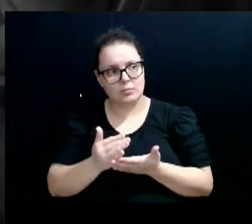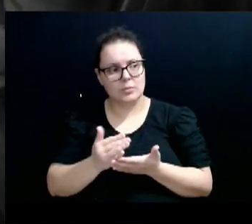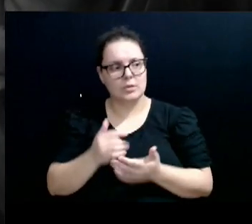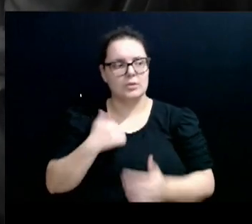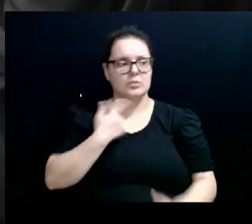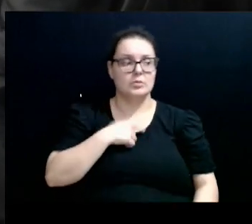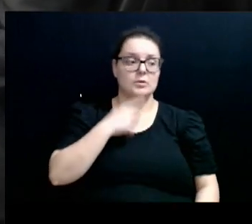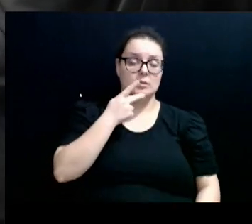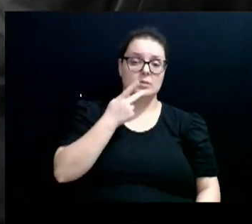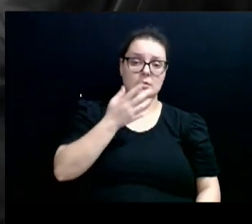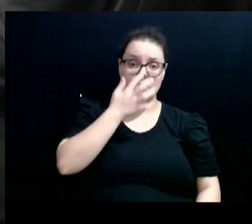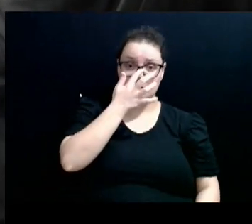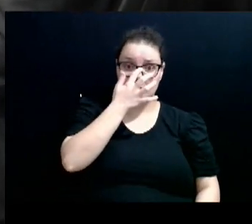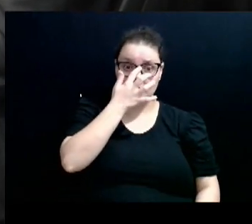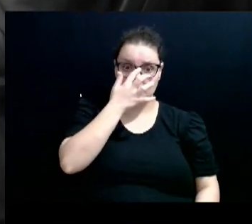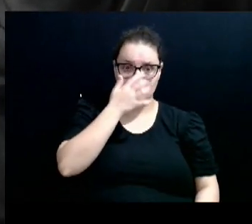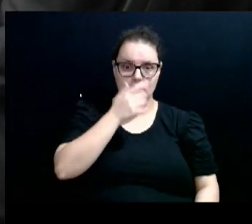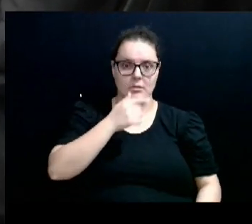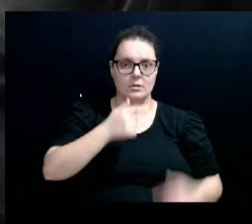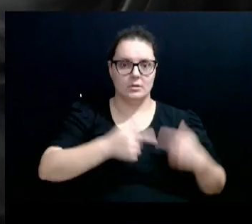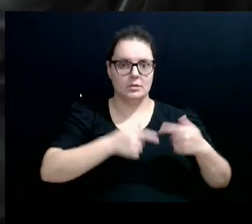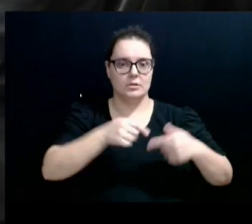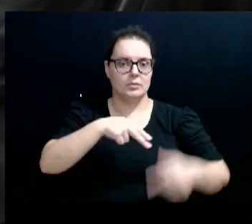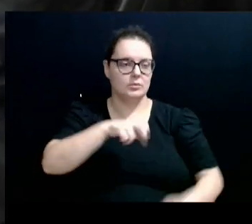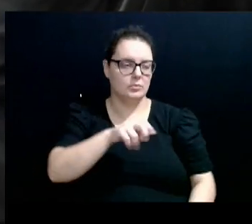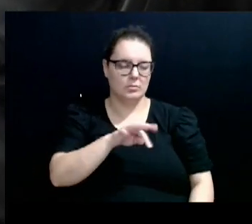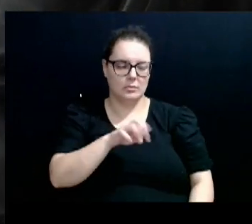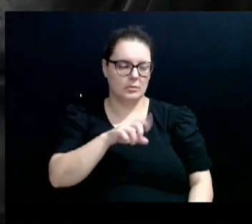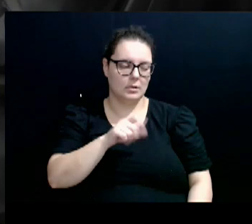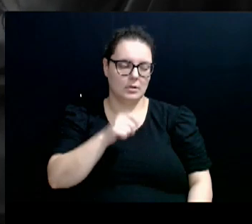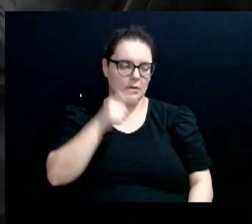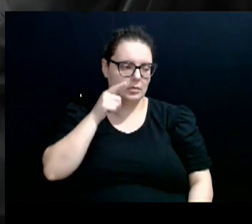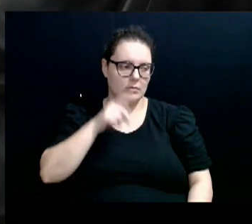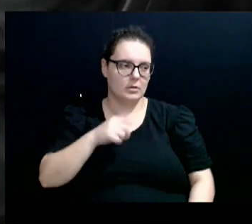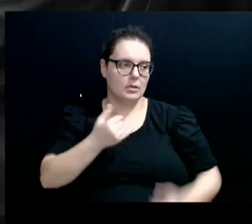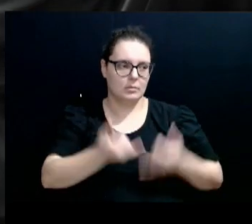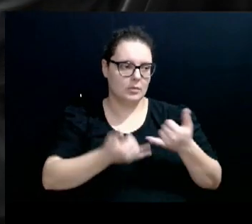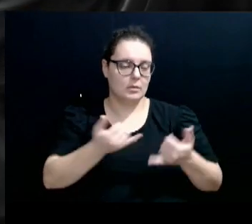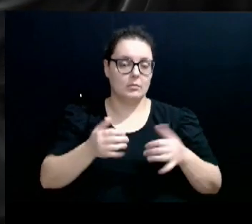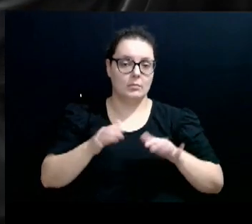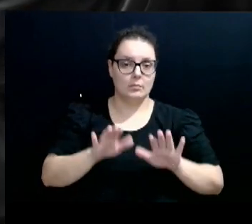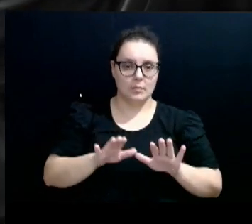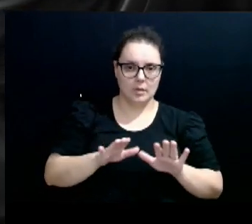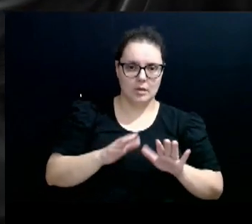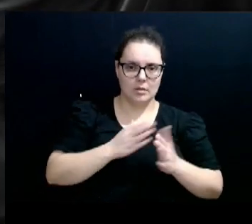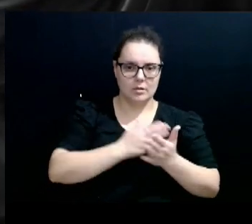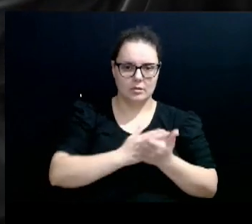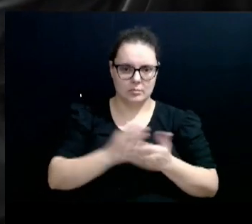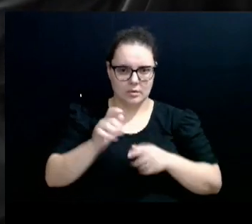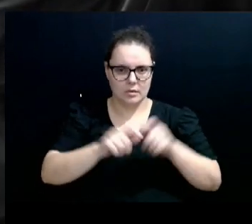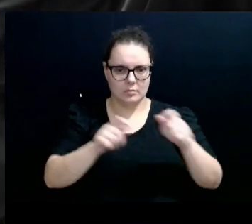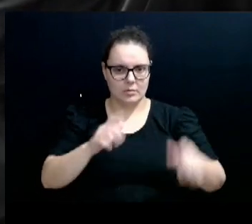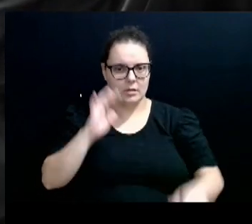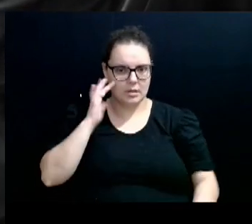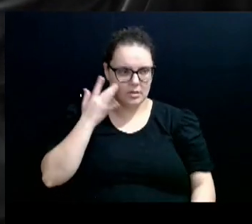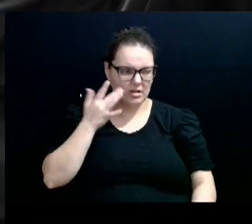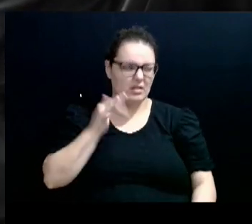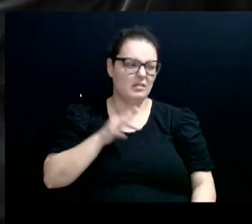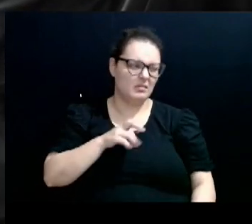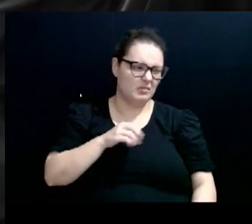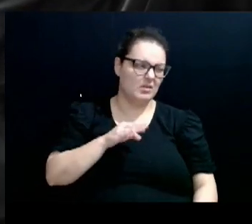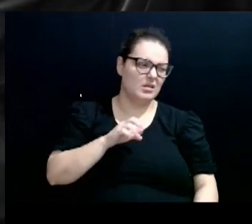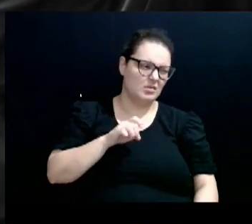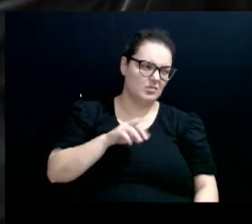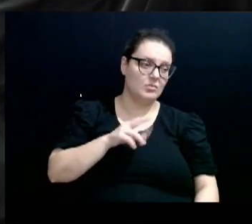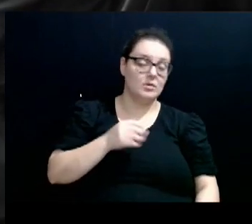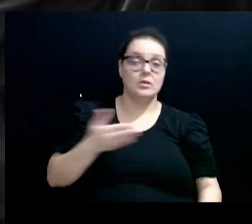assim, geração Nutella, não aguenta uma brincadeira. Mas no começo as pessoas achavam que era frescura, hoje se vê que não,